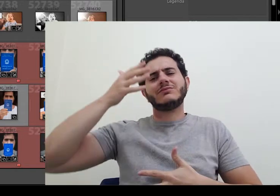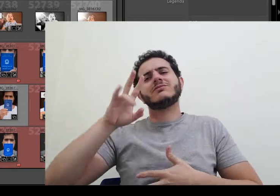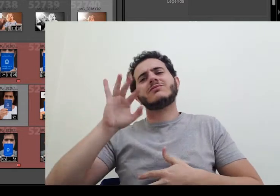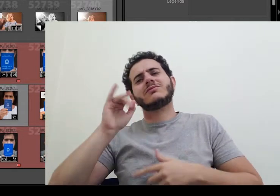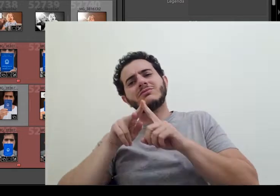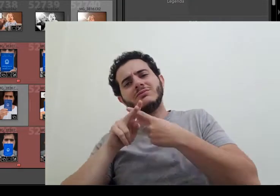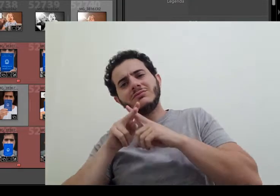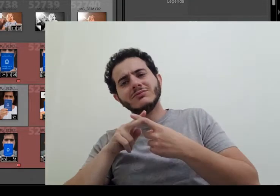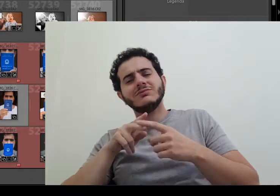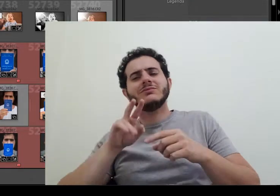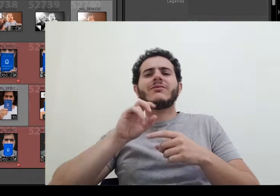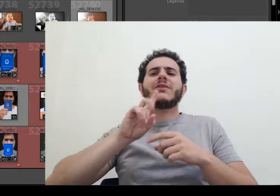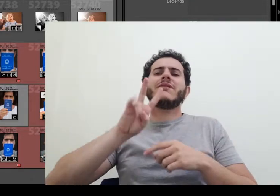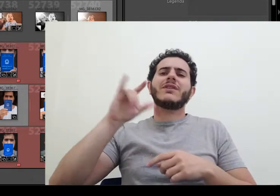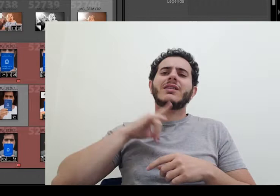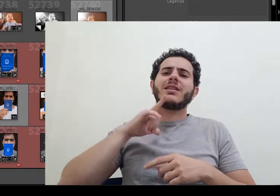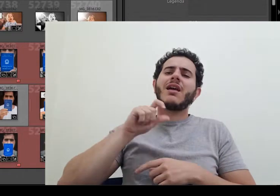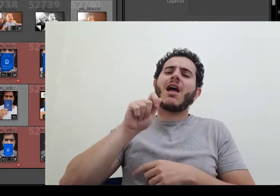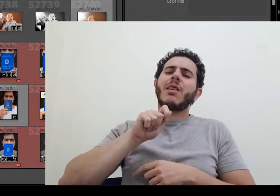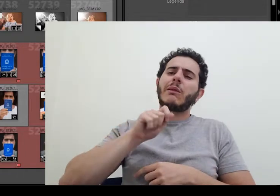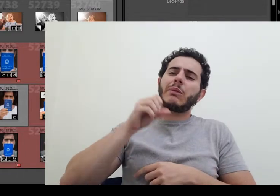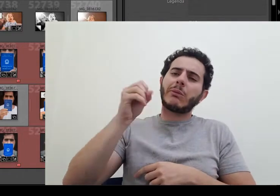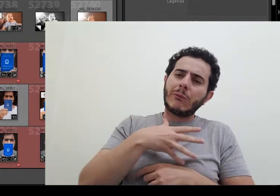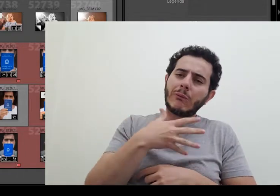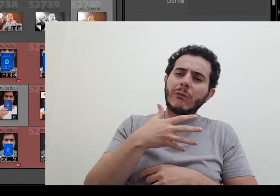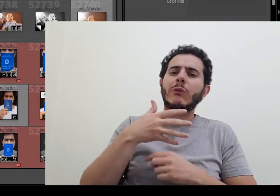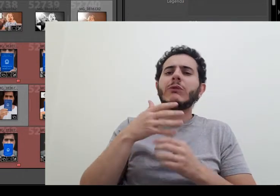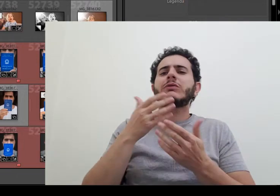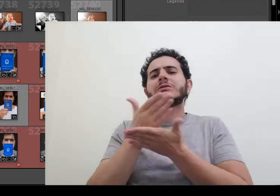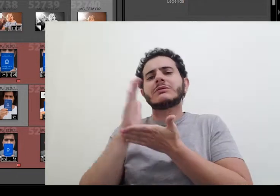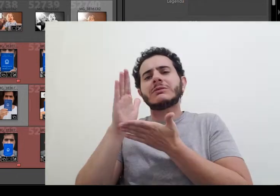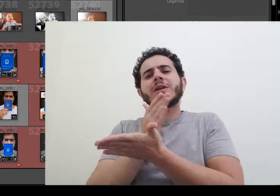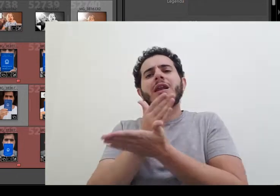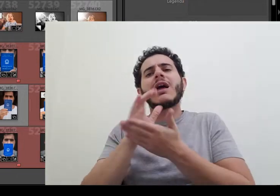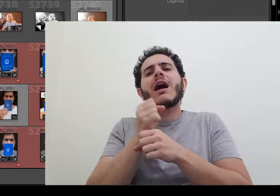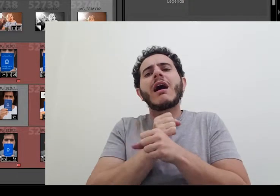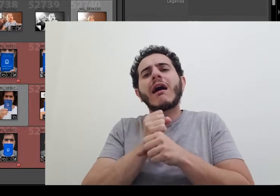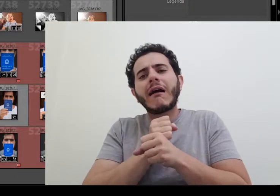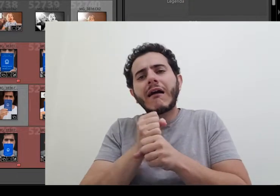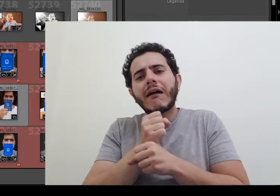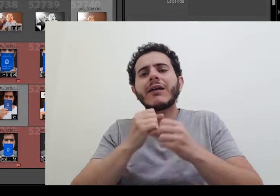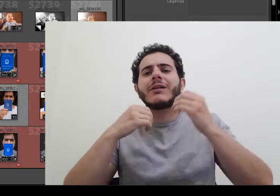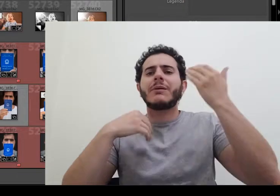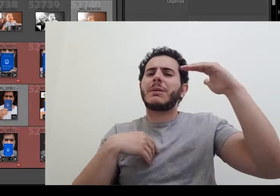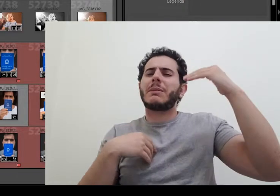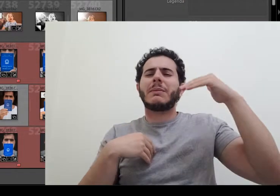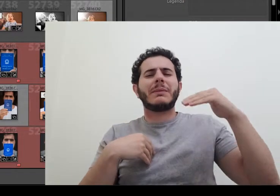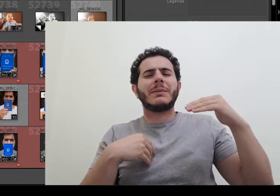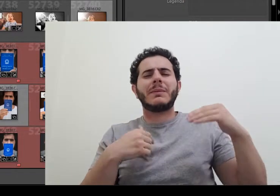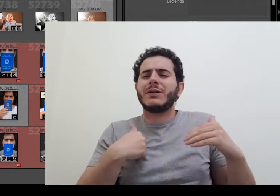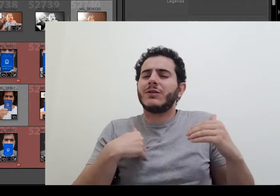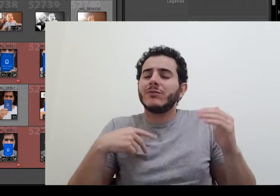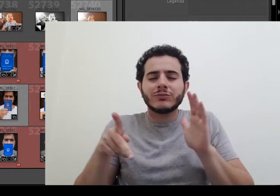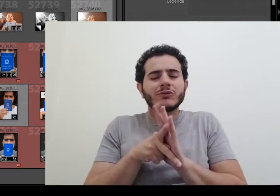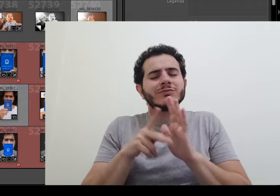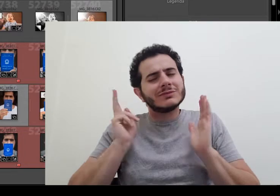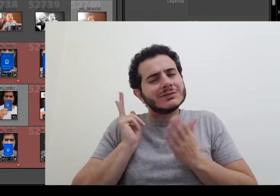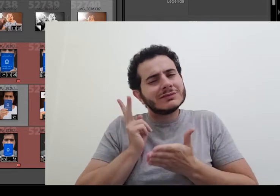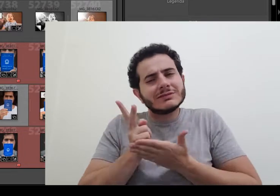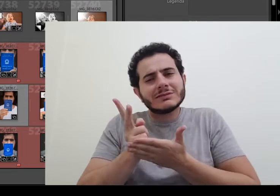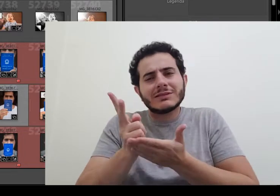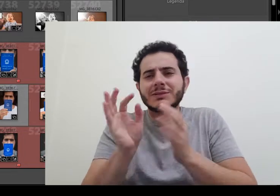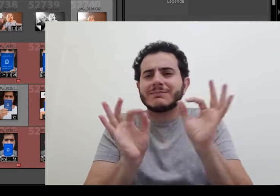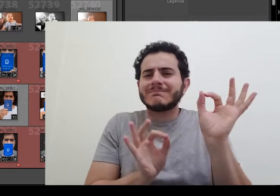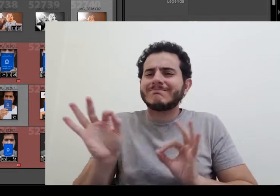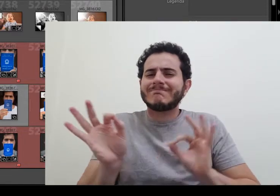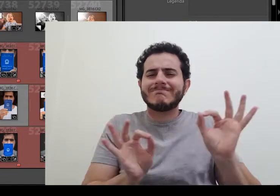atualizadas. Reparem como já tenho as minhas pastas separadas por anos, como também eu tenho todas as minhas coleções bem organizadinhas aqui,